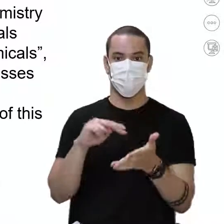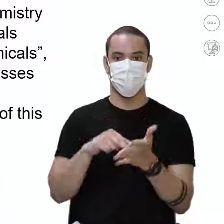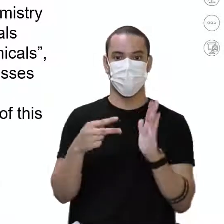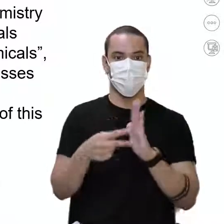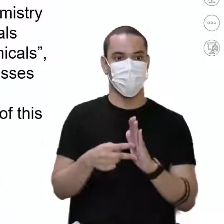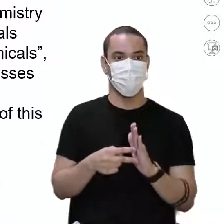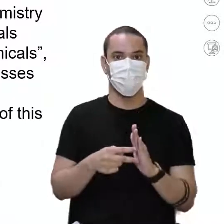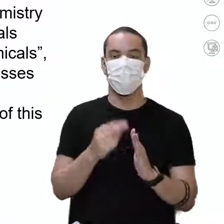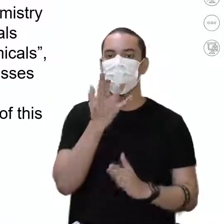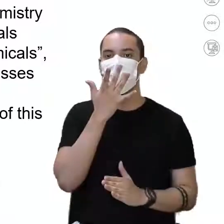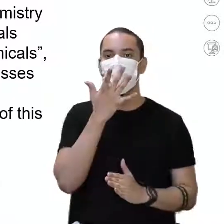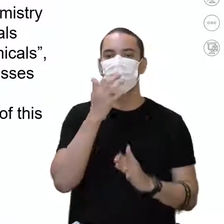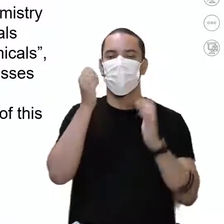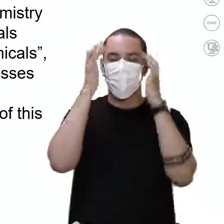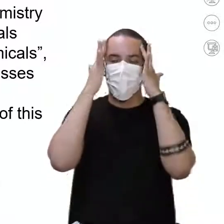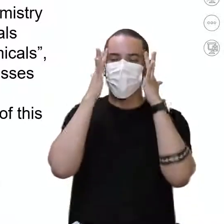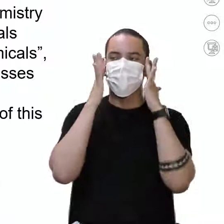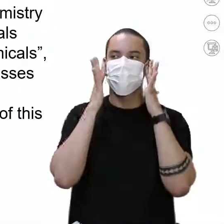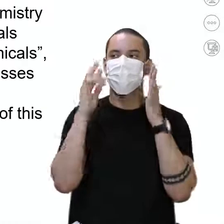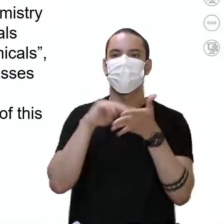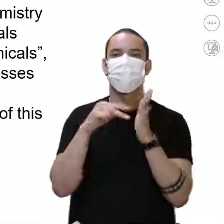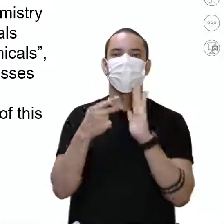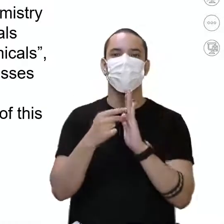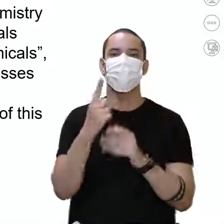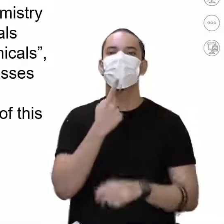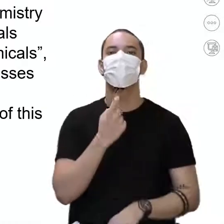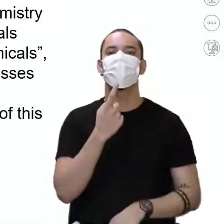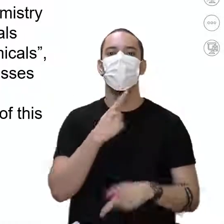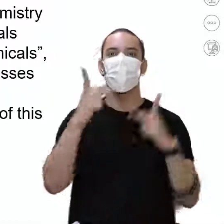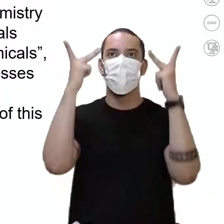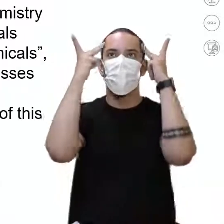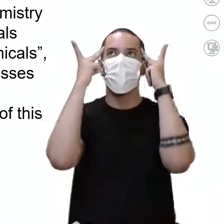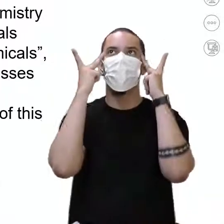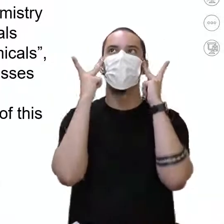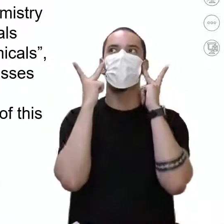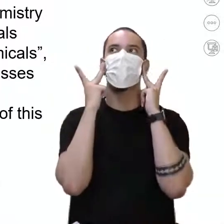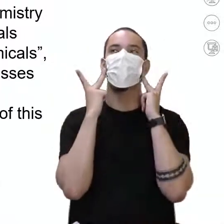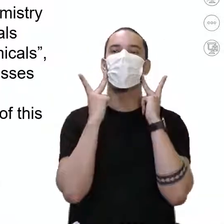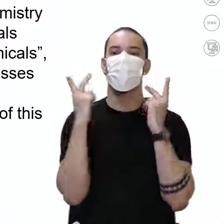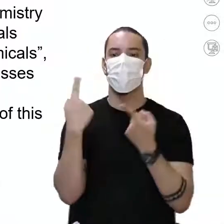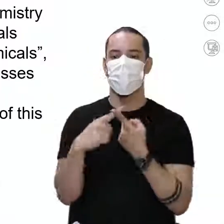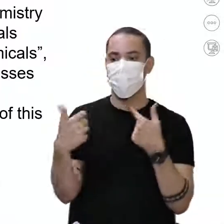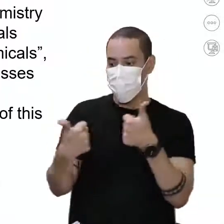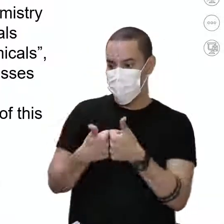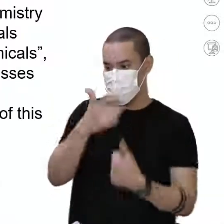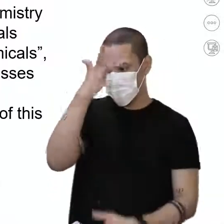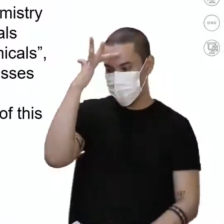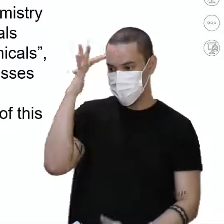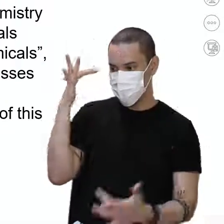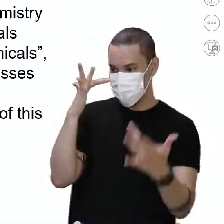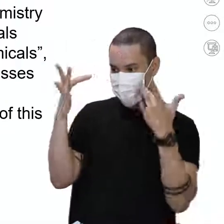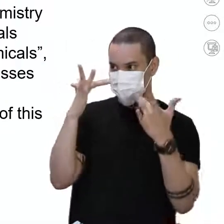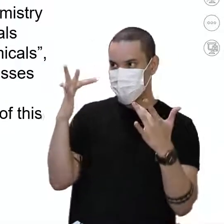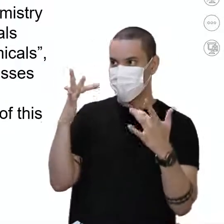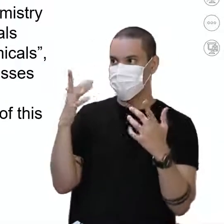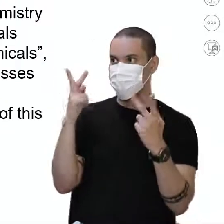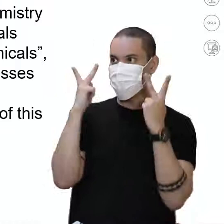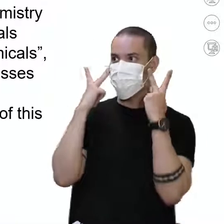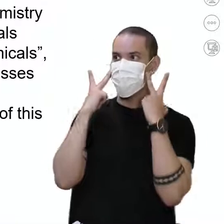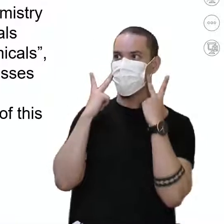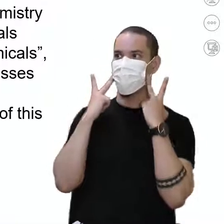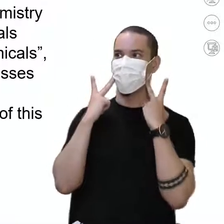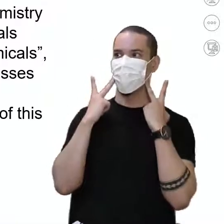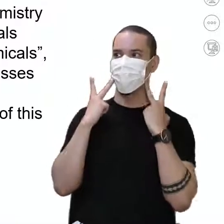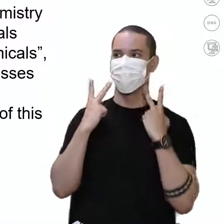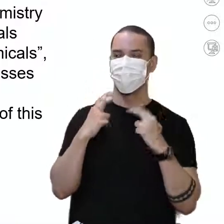pele corada, quando você fica vermelho de vergonha, porque está perto da pessoa apaixonada, enfim, tá? Então,